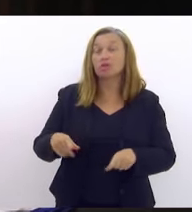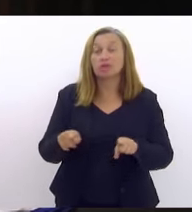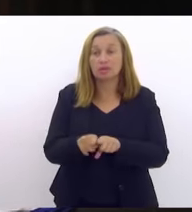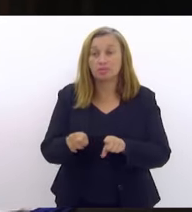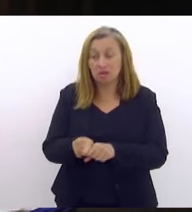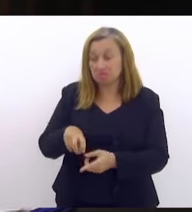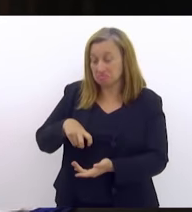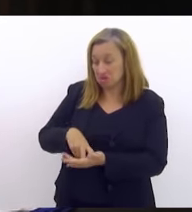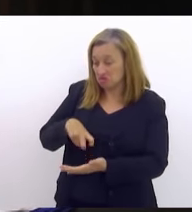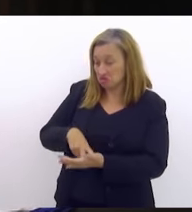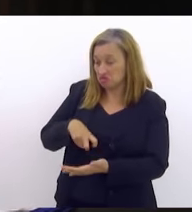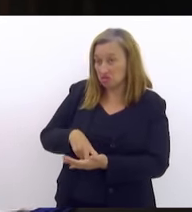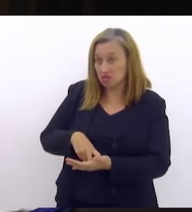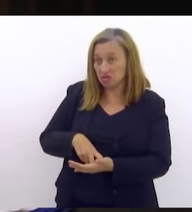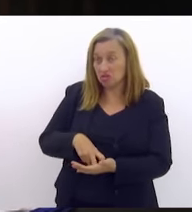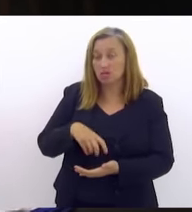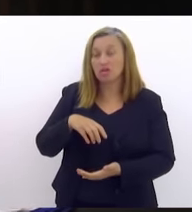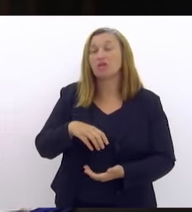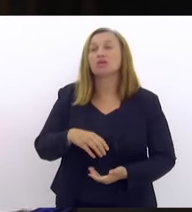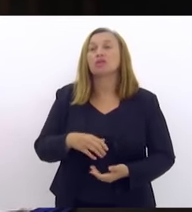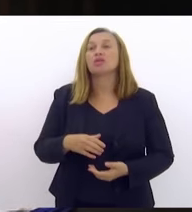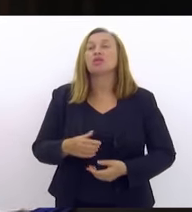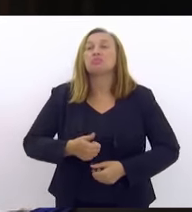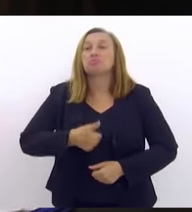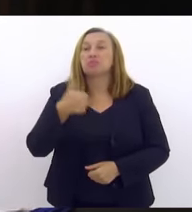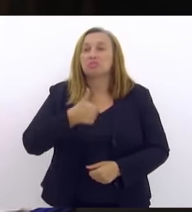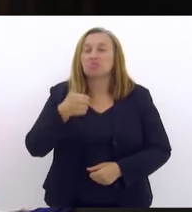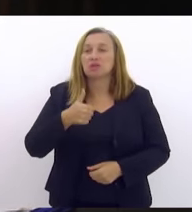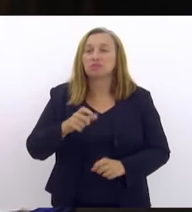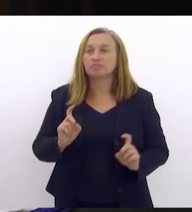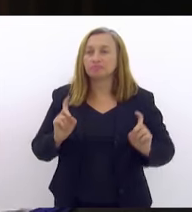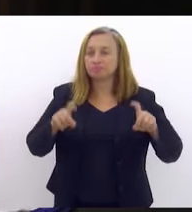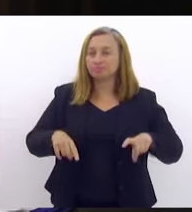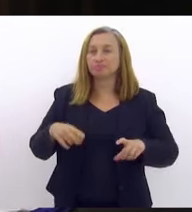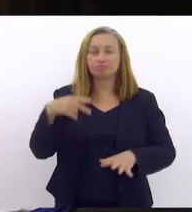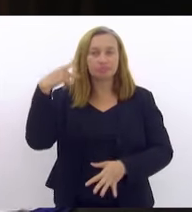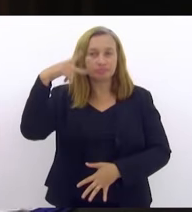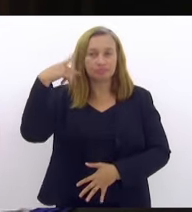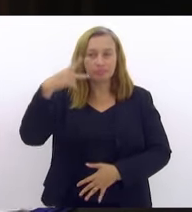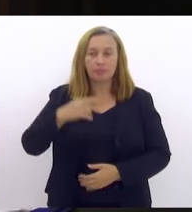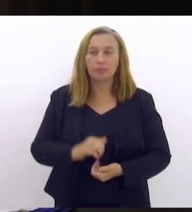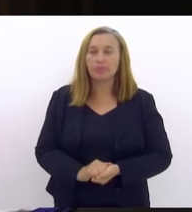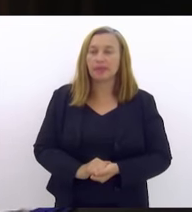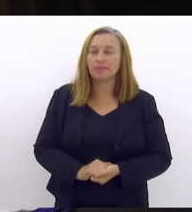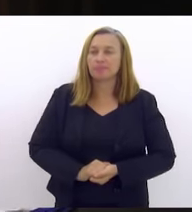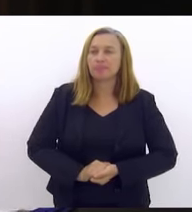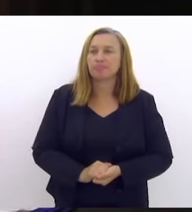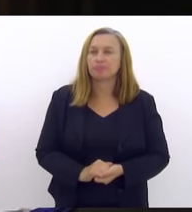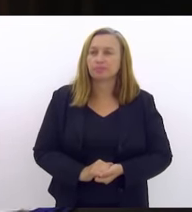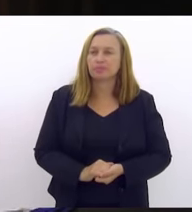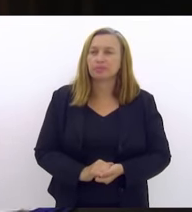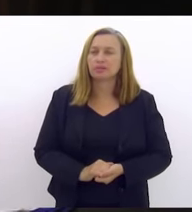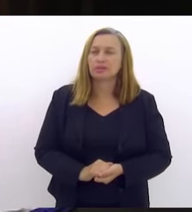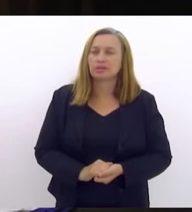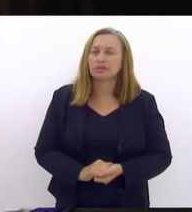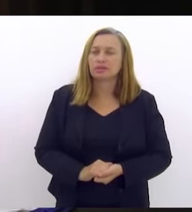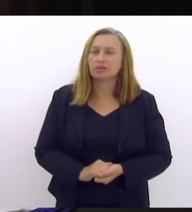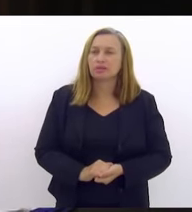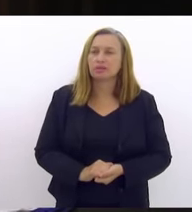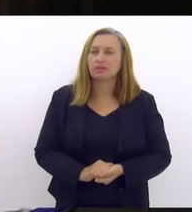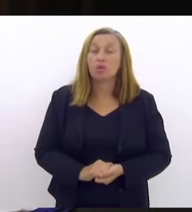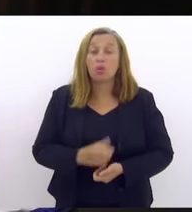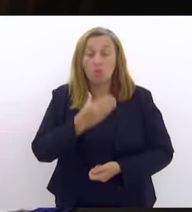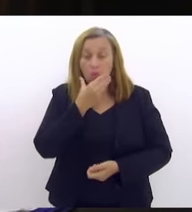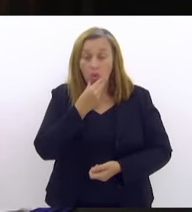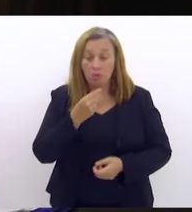Culé. É meu primeiro mandato como vereador, e Deus pega um homem como